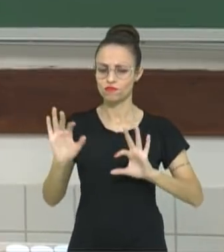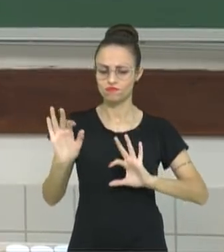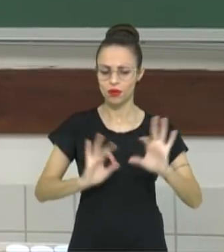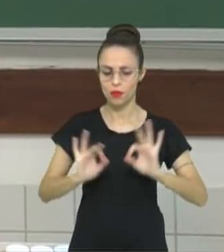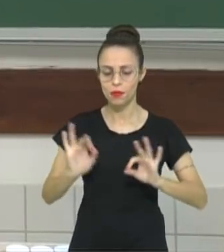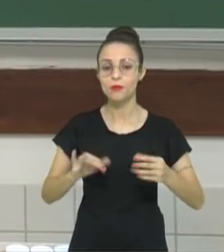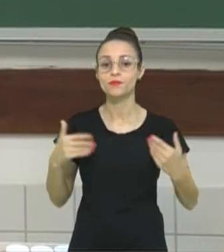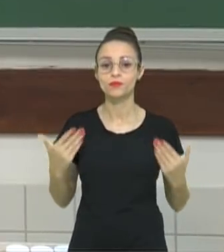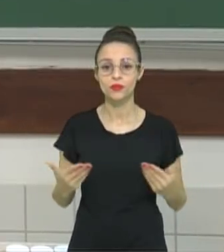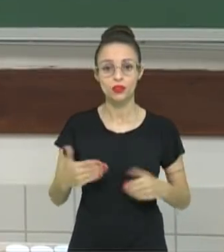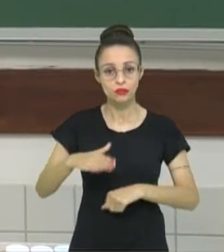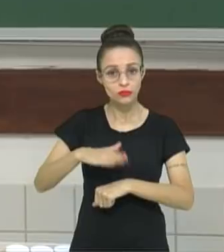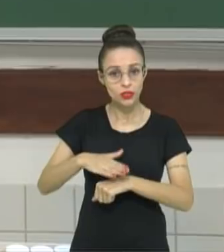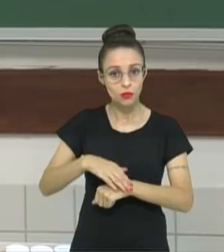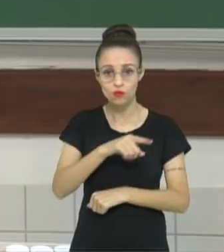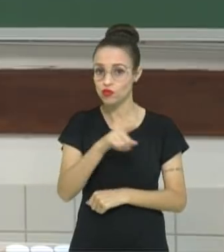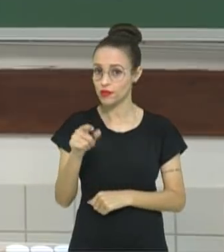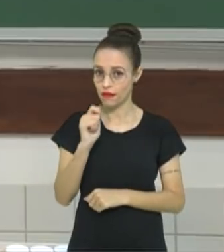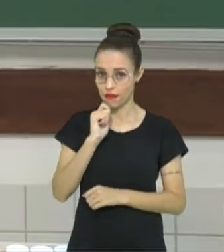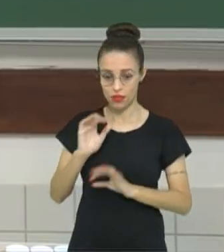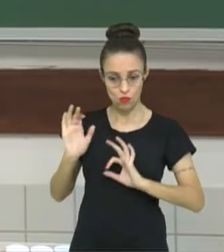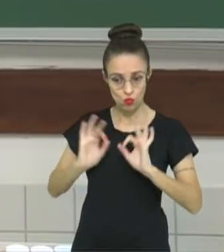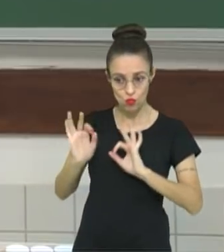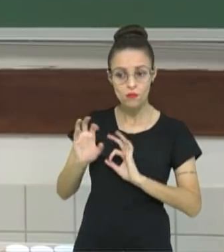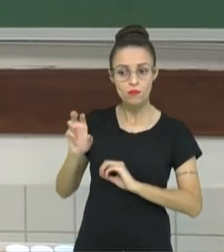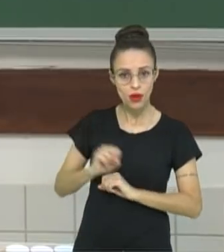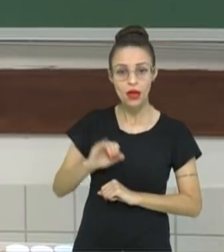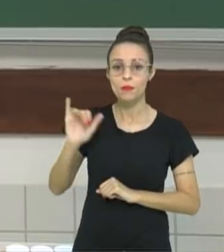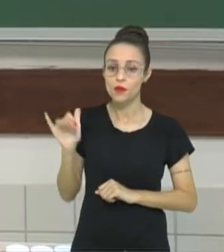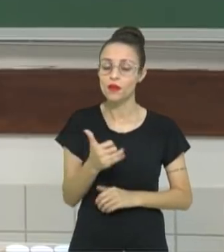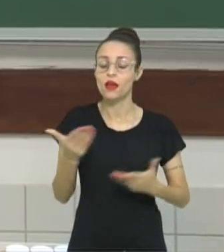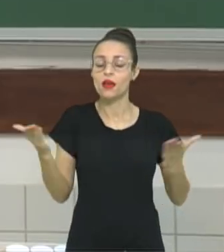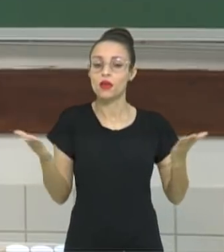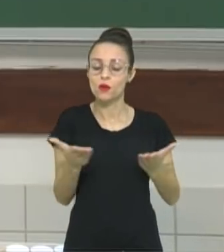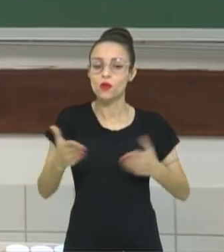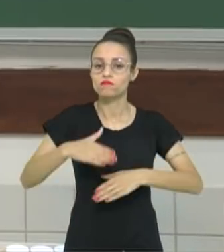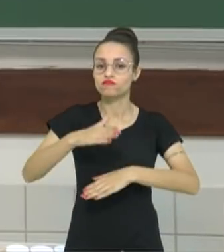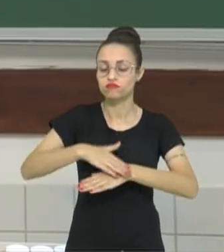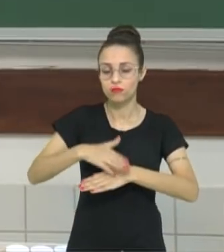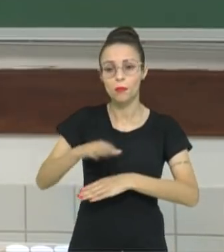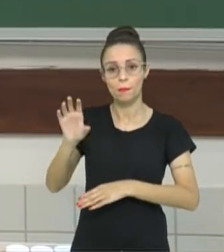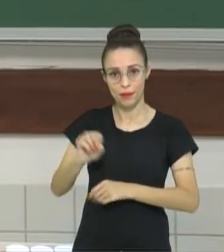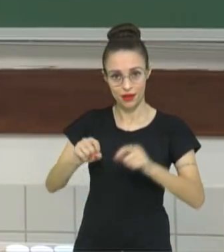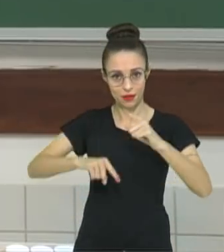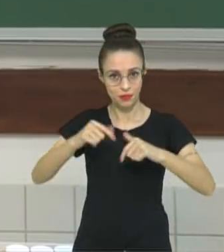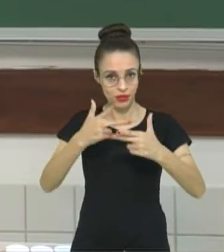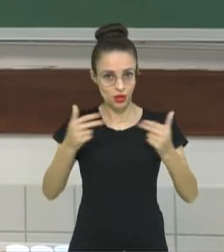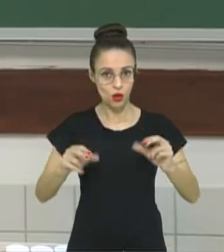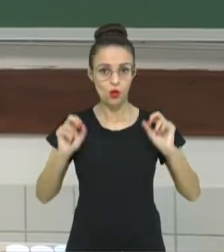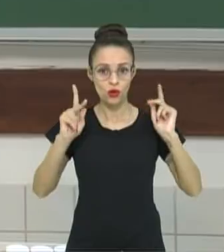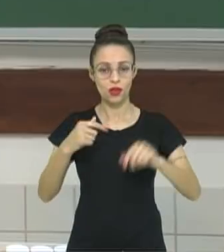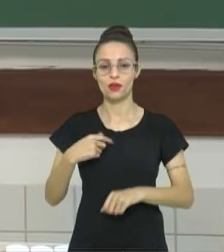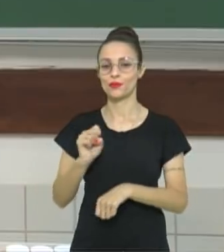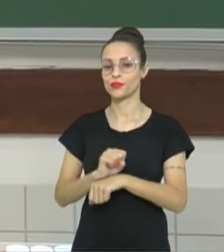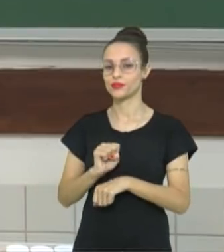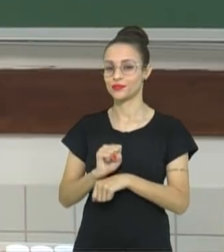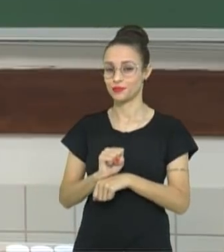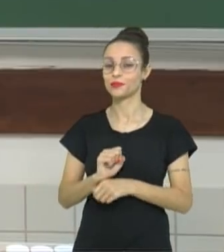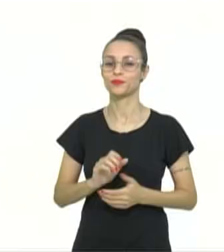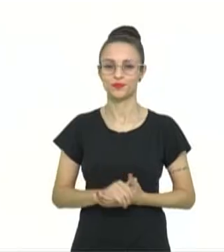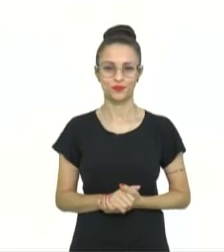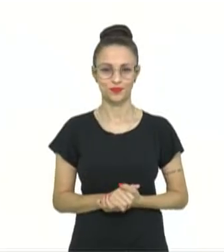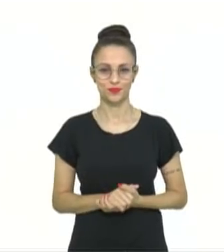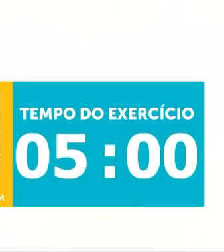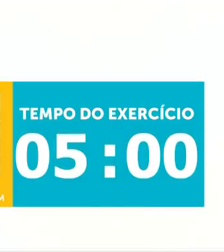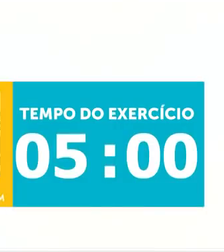Então, com esse tempinho, se você ainda não tinha se organizado, você vai conseguir, tá bom, gente? Então, eu espero vocês daqui a pouquinho.